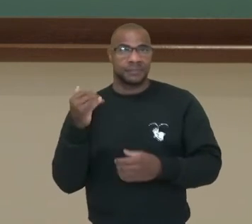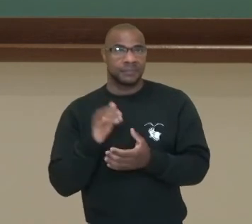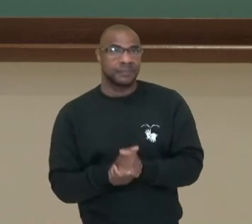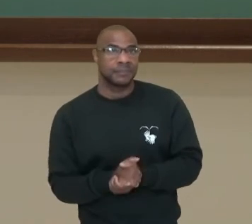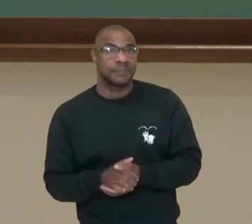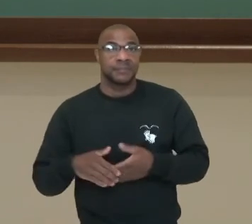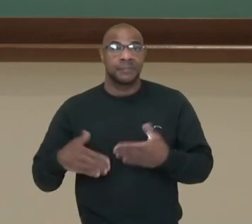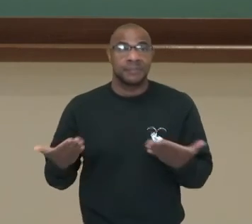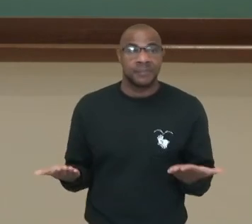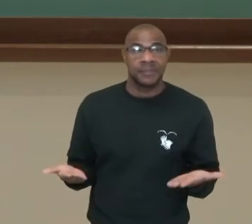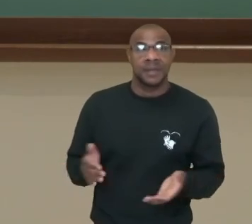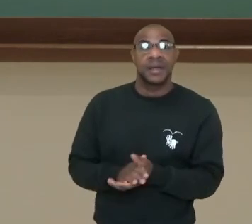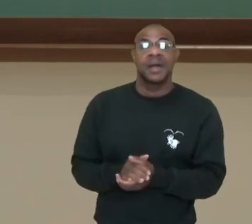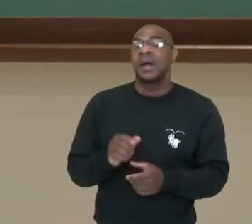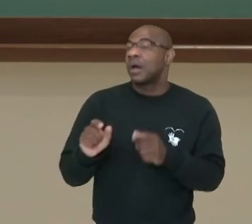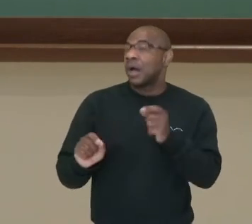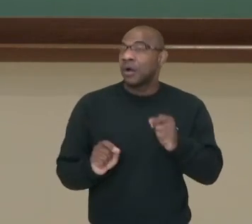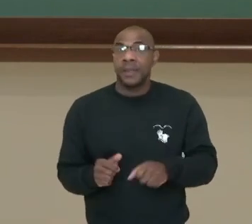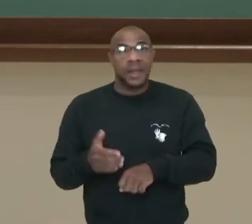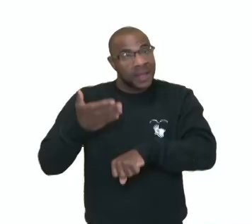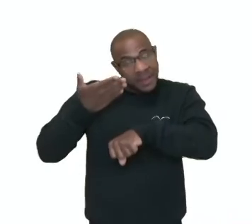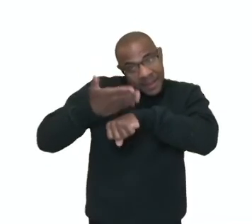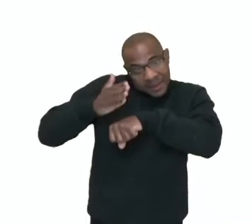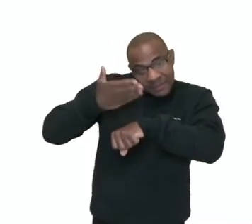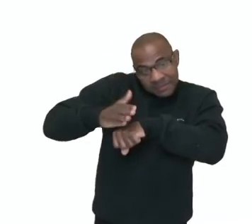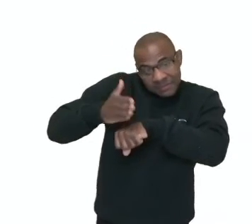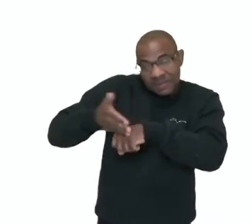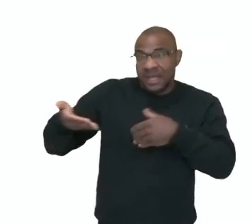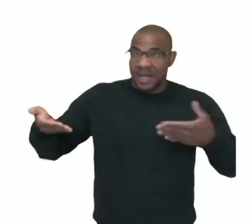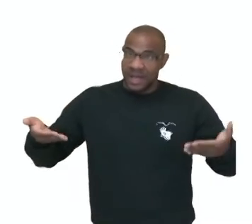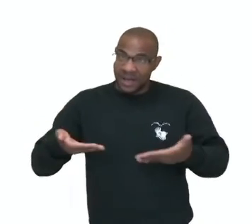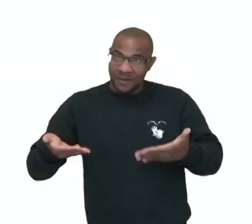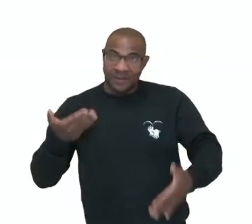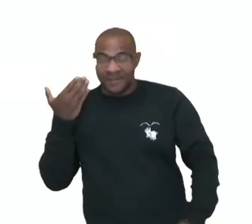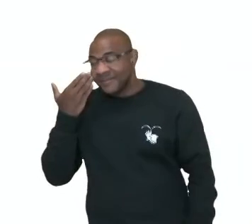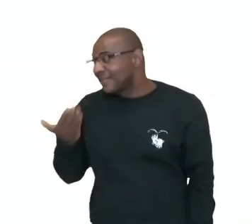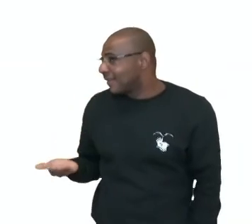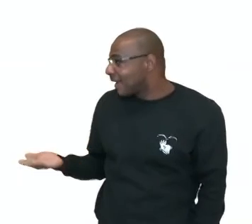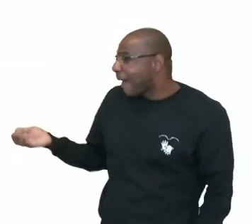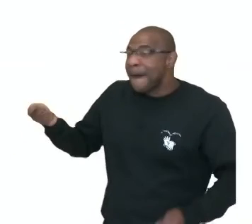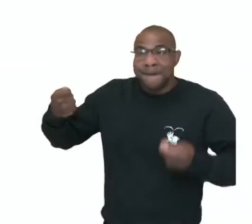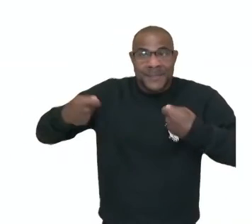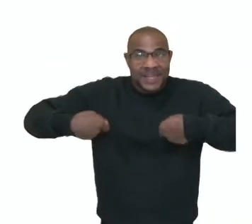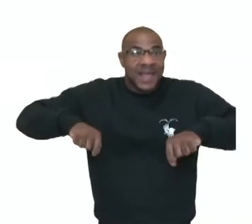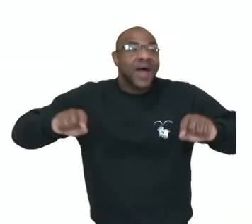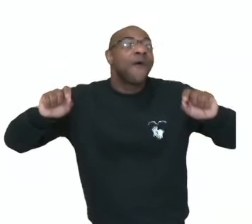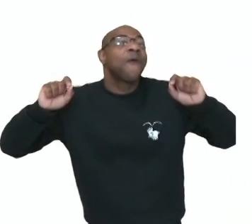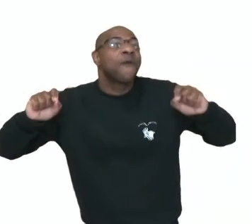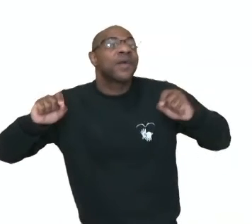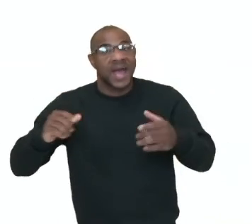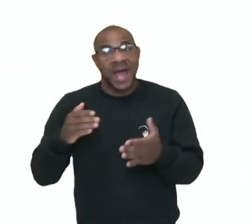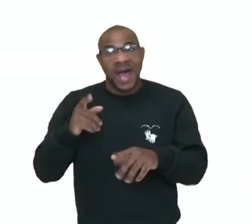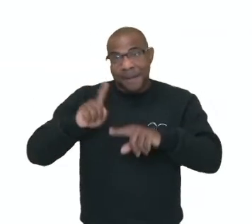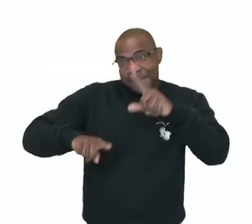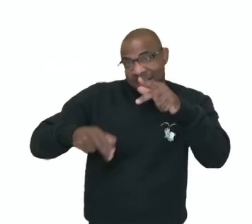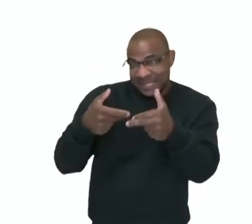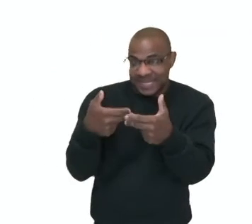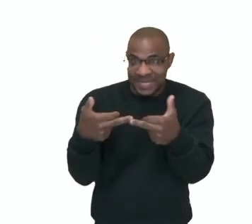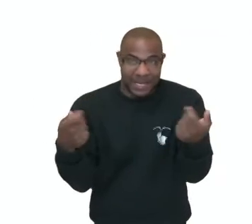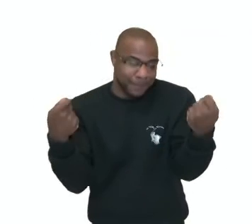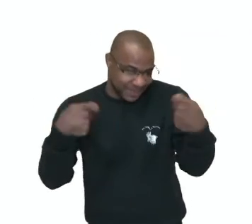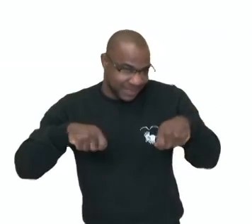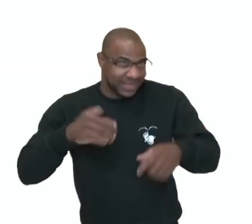agora nós vamos fazer aí uma atividade mão na massa. Para isso nós vamos precisar de alguns